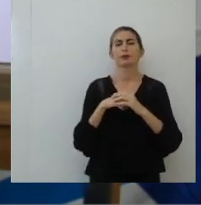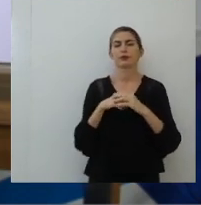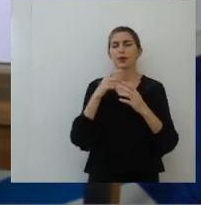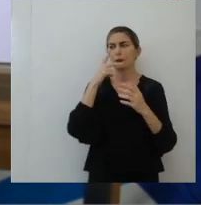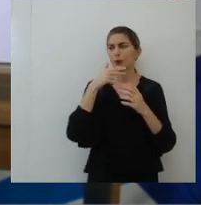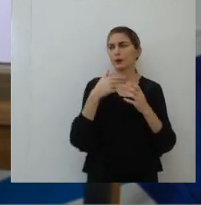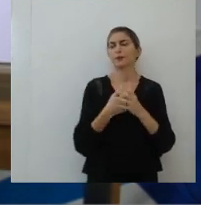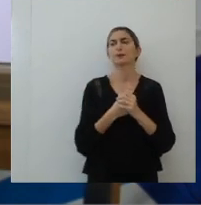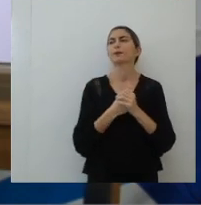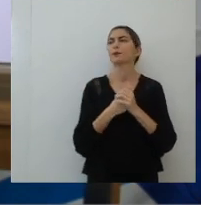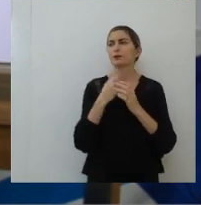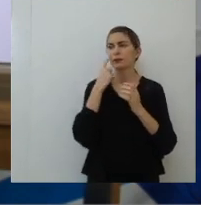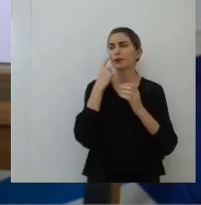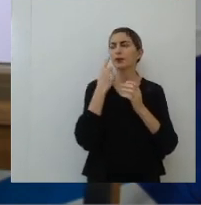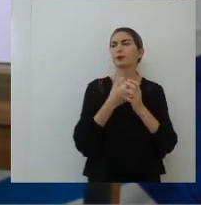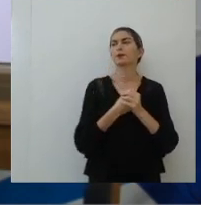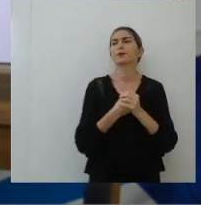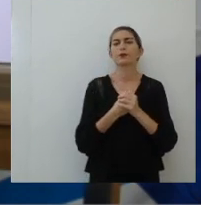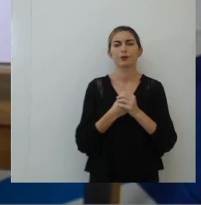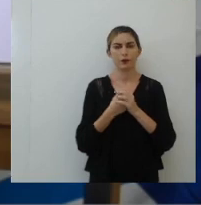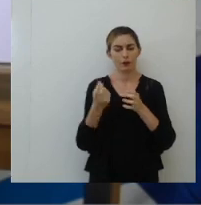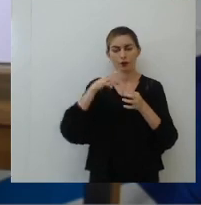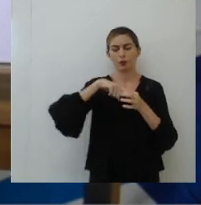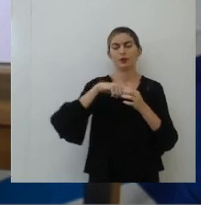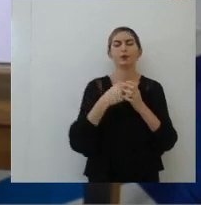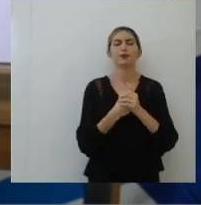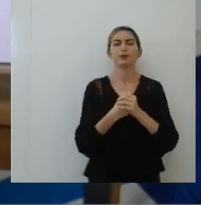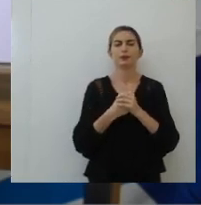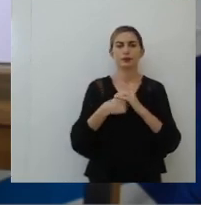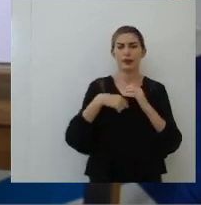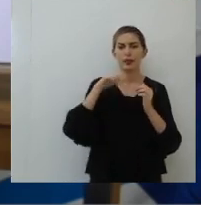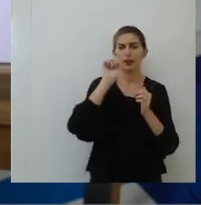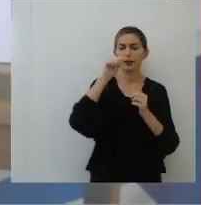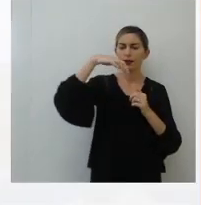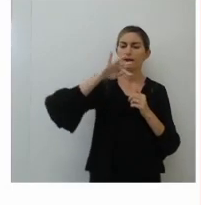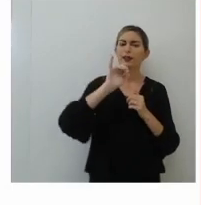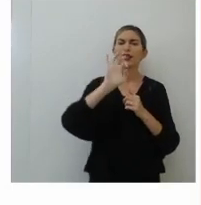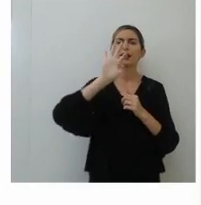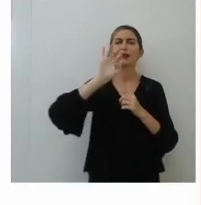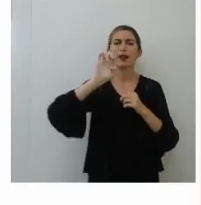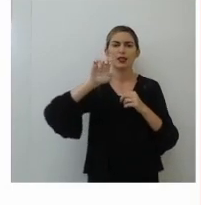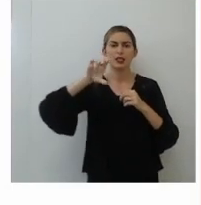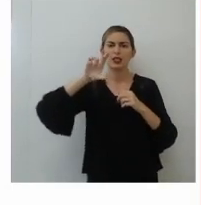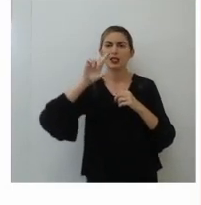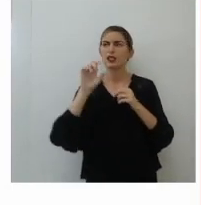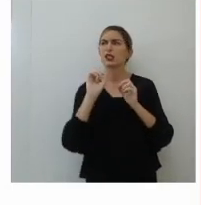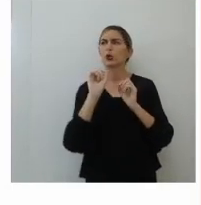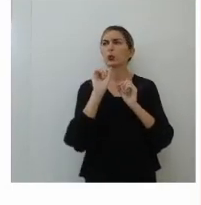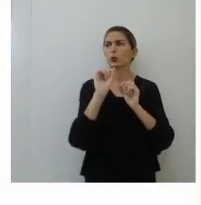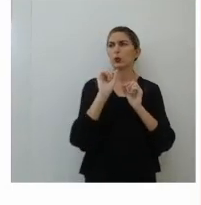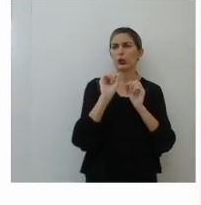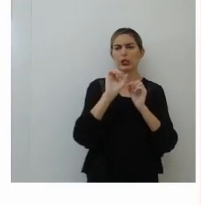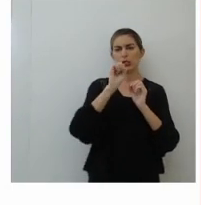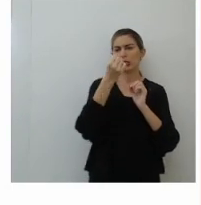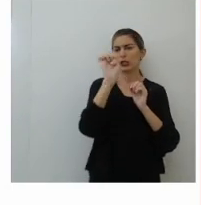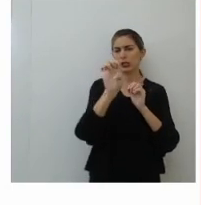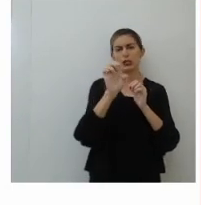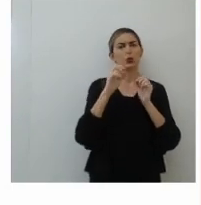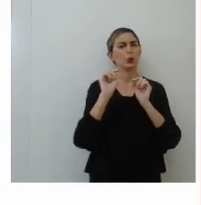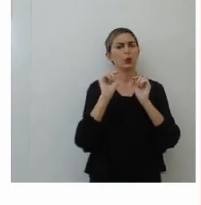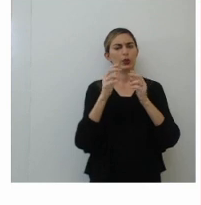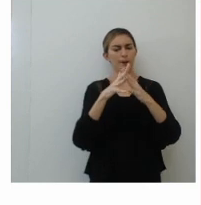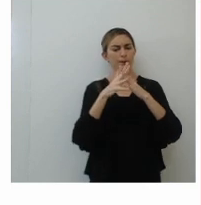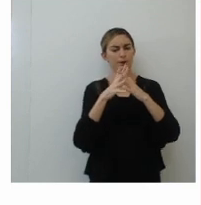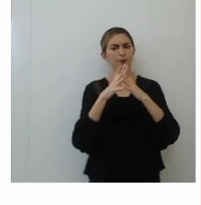Deixa eu só ver aqui. Oi, pronto, deixa eu voltar. Antítese. Muita gente confunde, tá? Antítese e paradoxo.